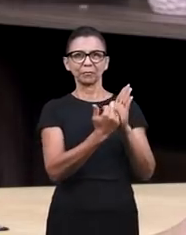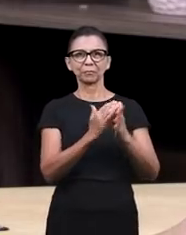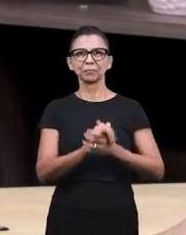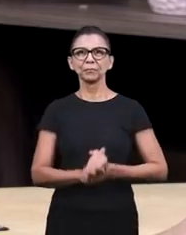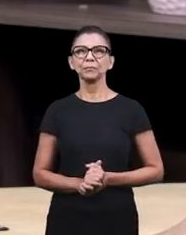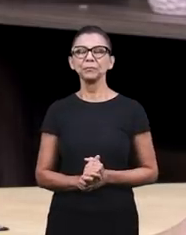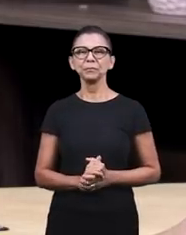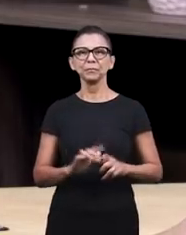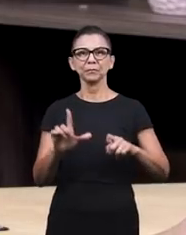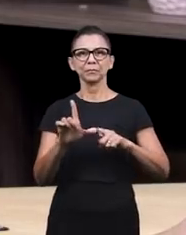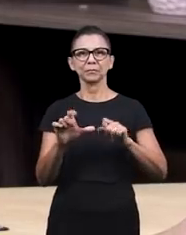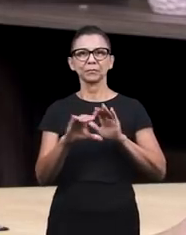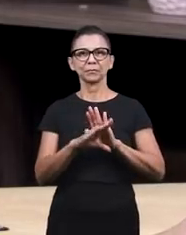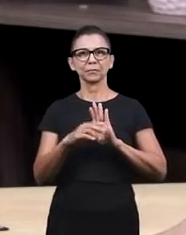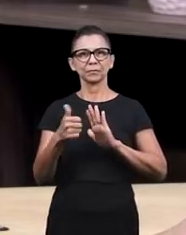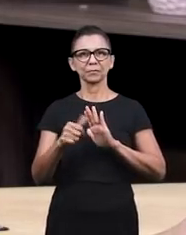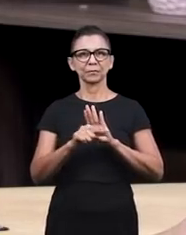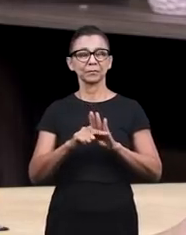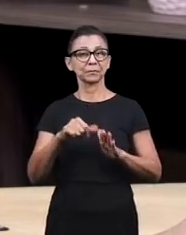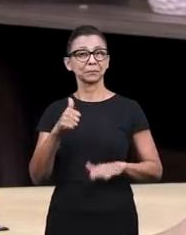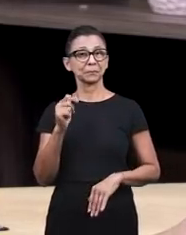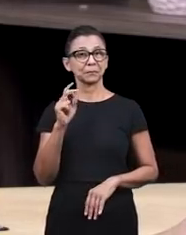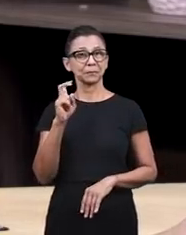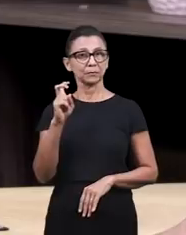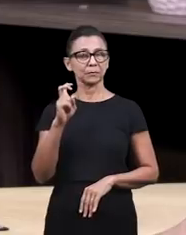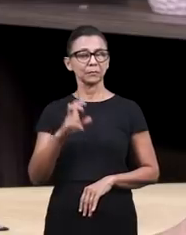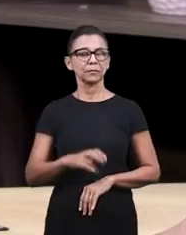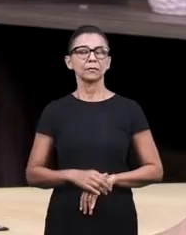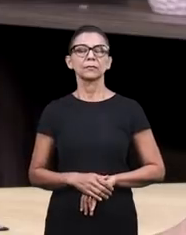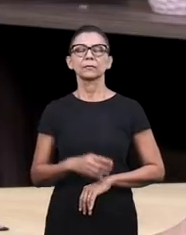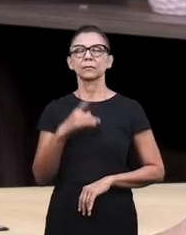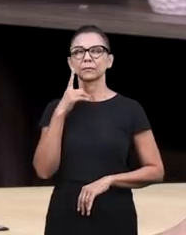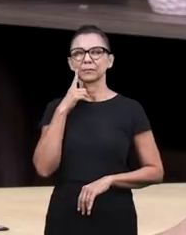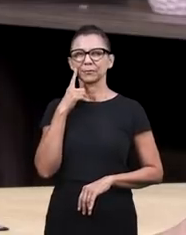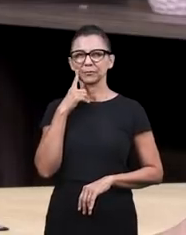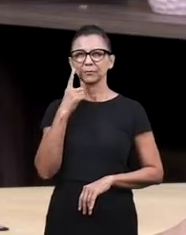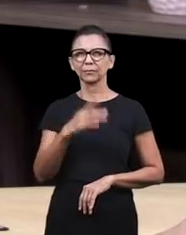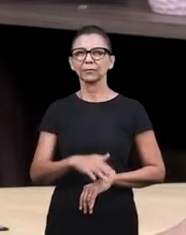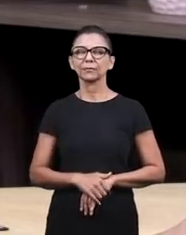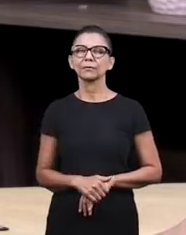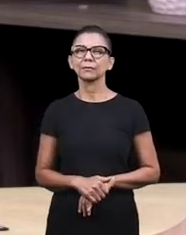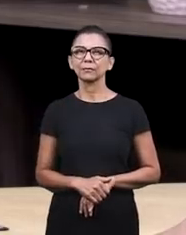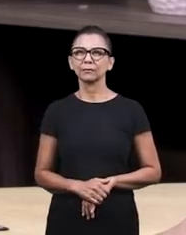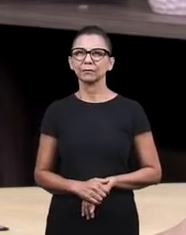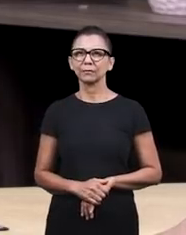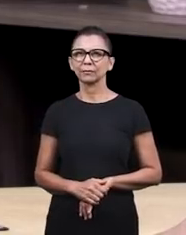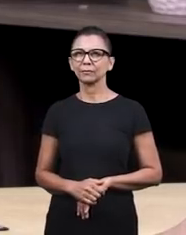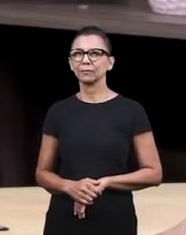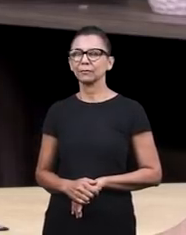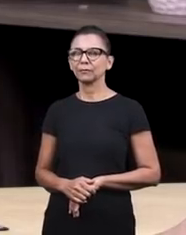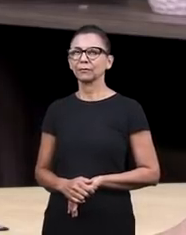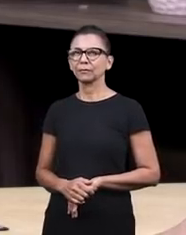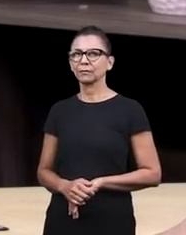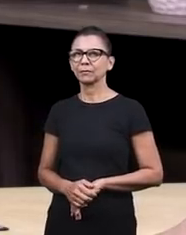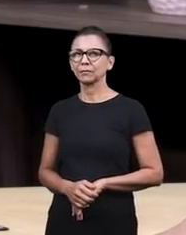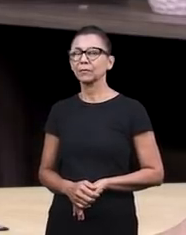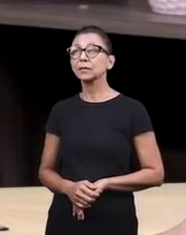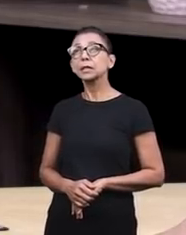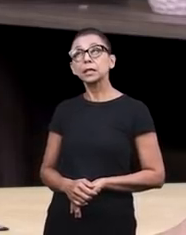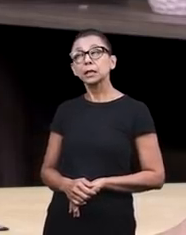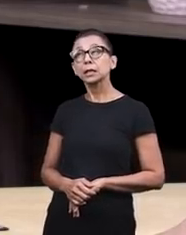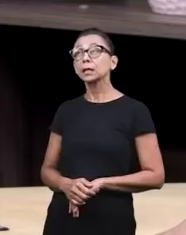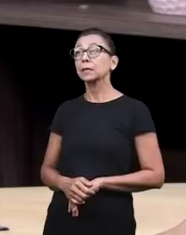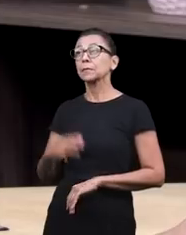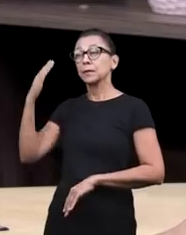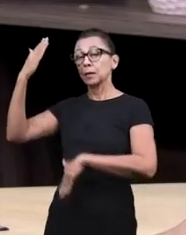que se encontra no Evangelho de Lucas, capítulo 1, verso 15, e que diz assim: porque será grande diante do